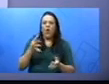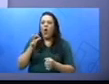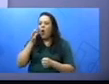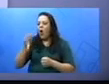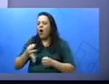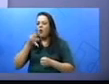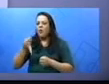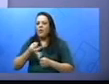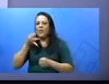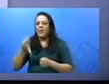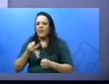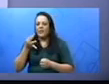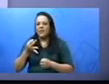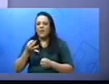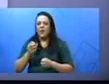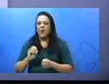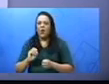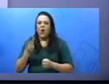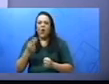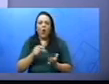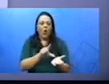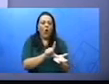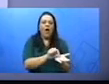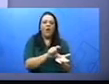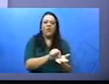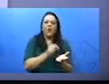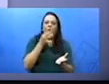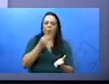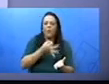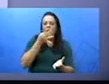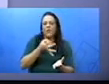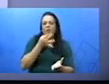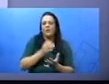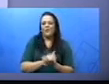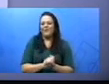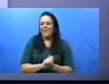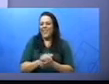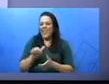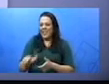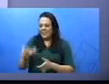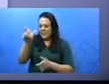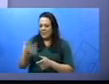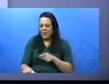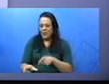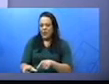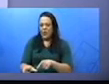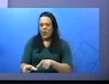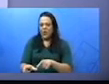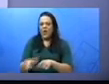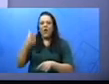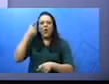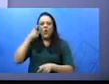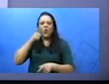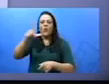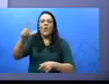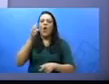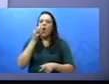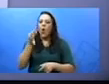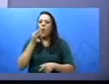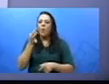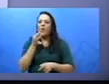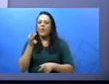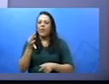de jornal ou artigos de opinião, além de ser capaz de opinar sobre o posicionamento